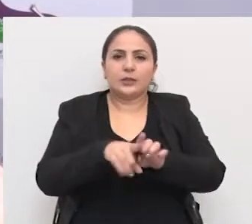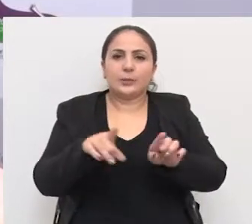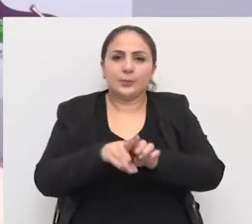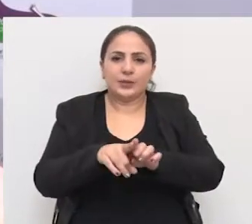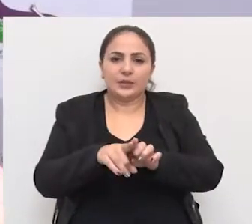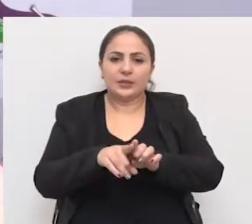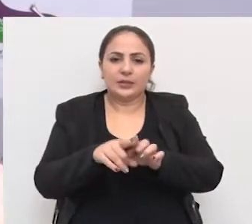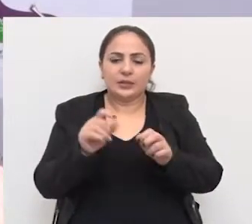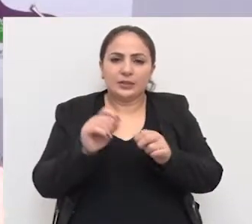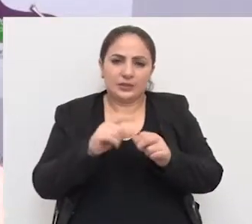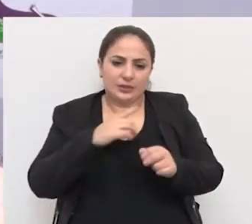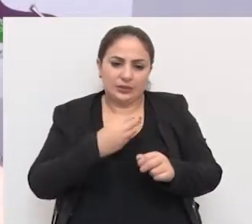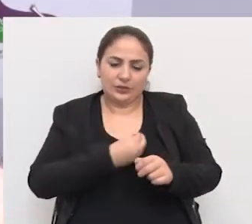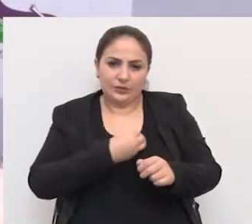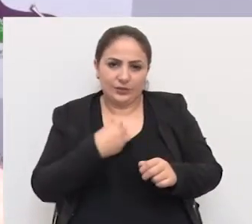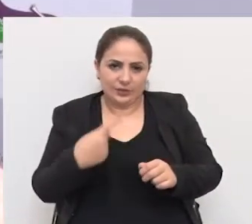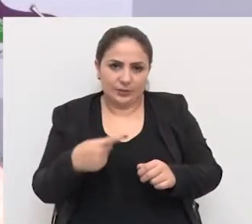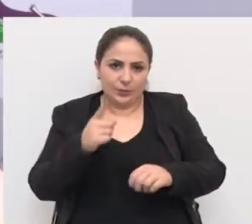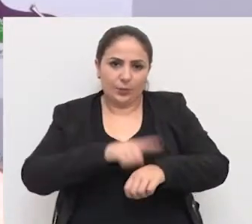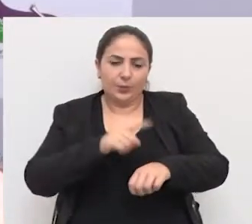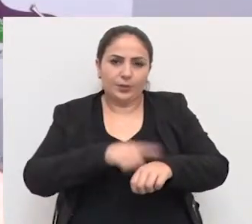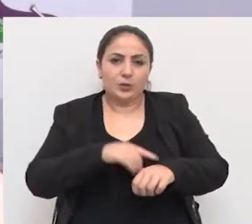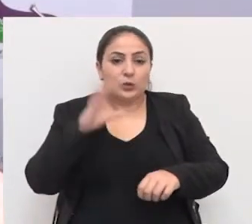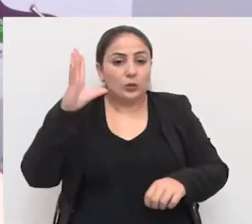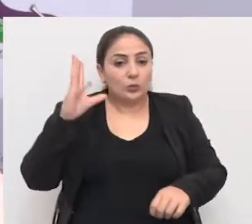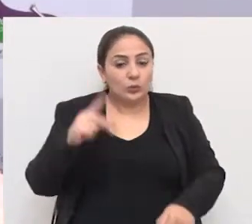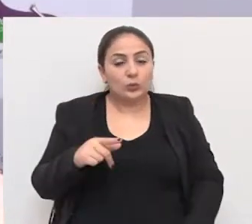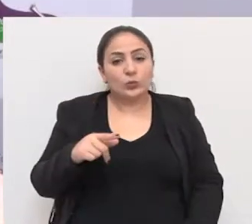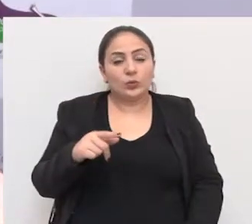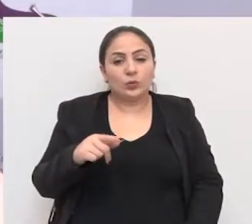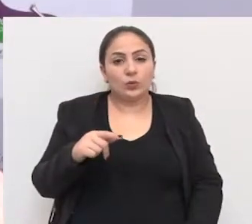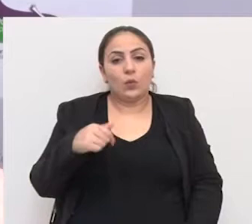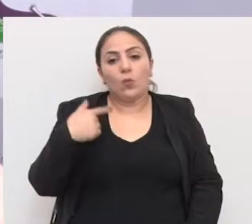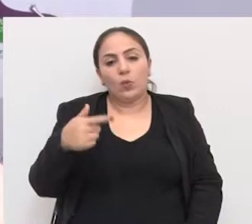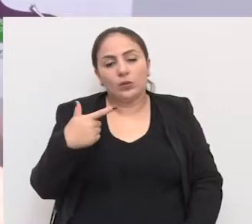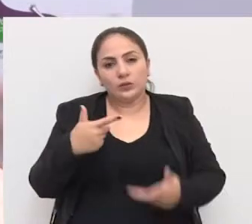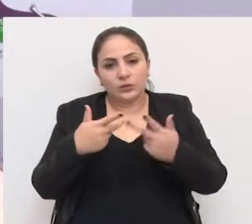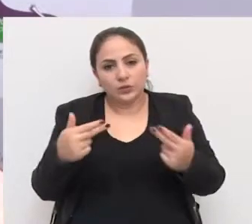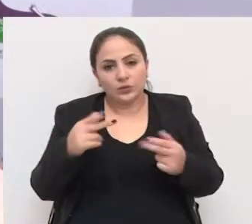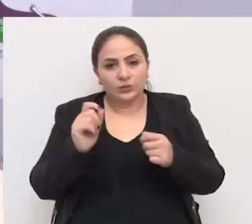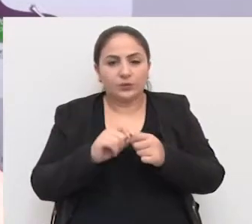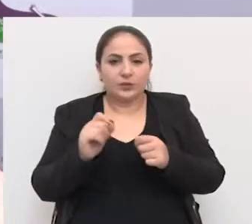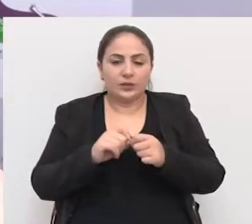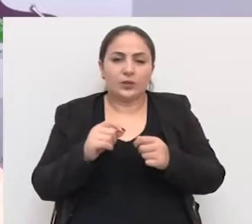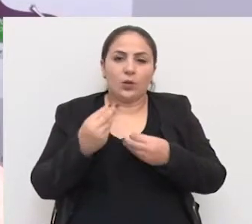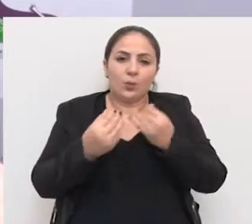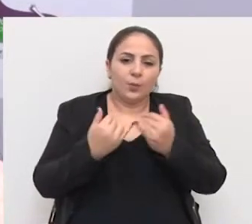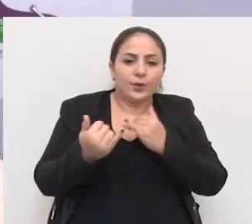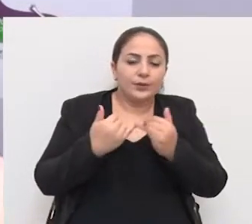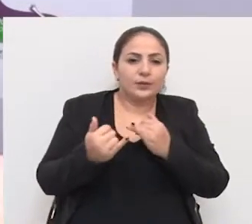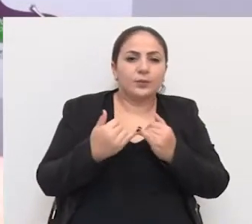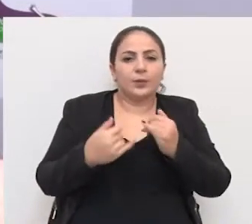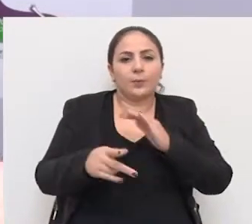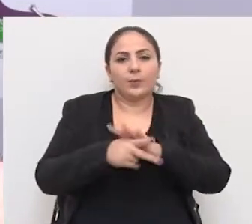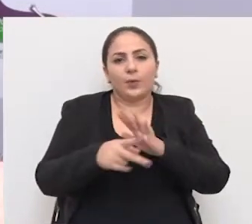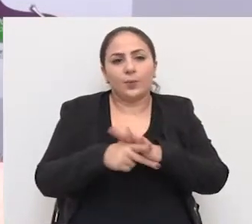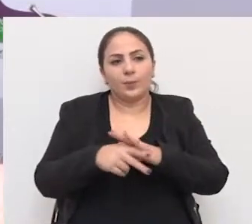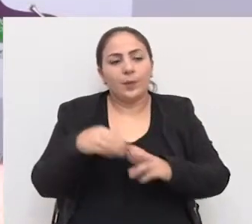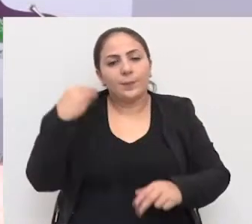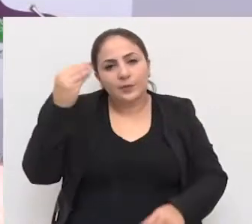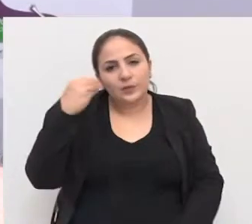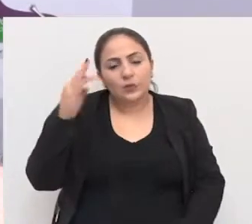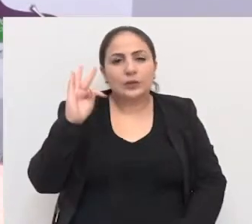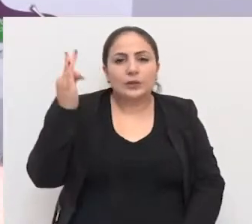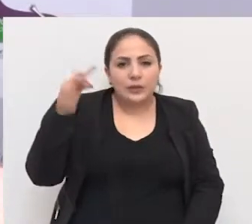das crianças e adolescentes que passam por essas situações, e a partir disso, então, outros encaminhamentos são realizados, como por exemplo para